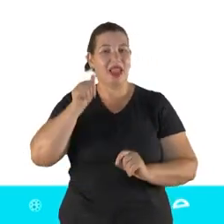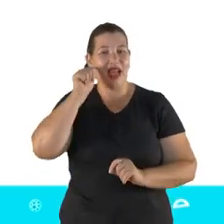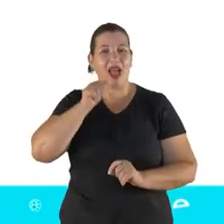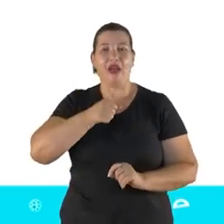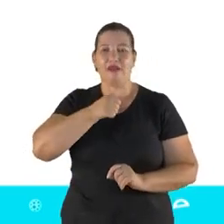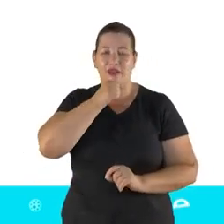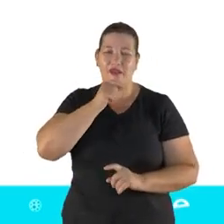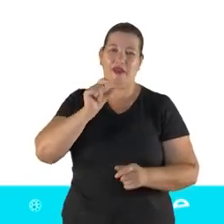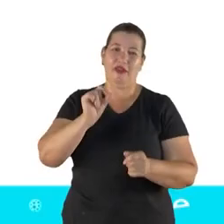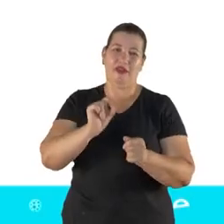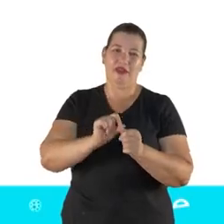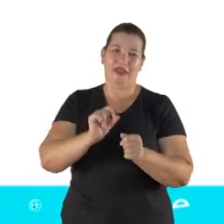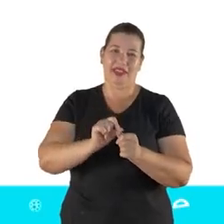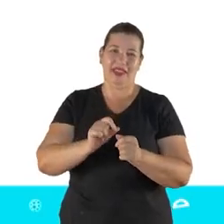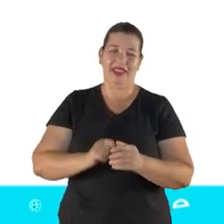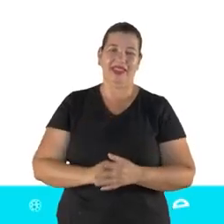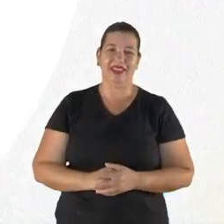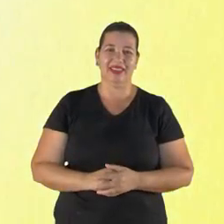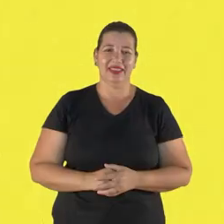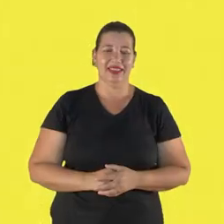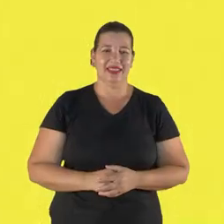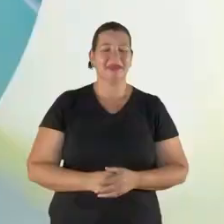elas a vovó criou.